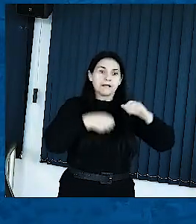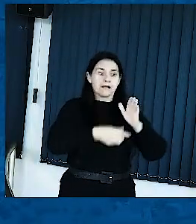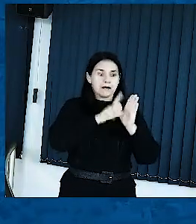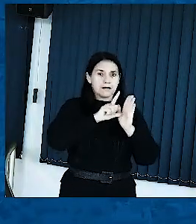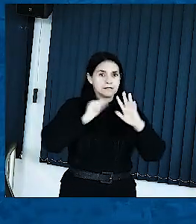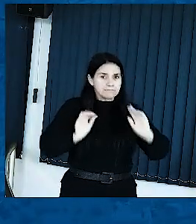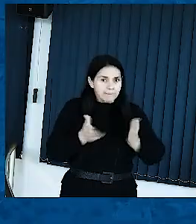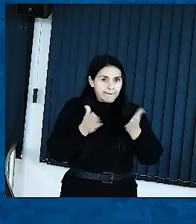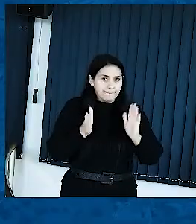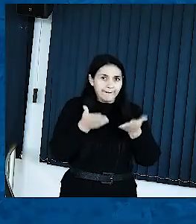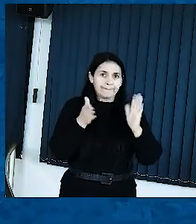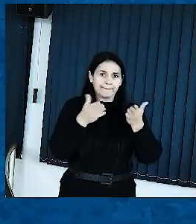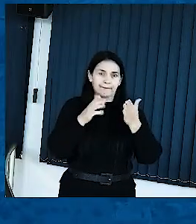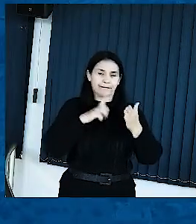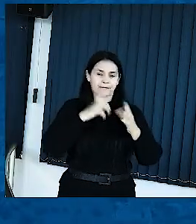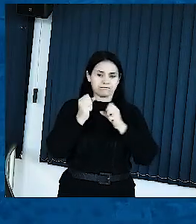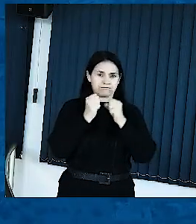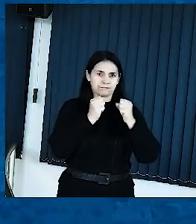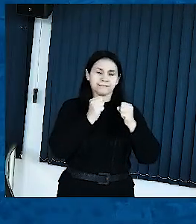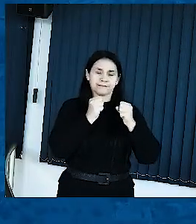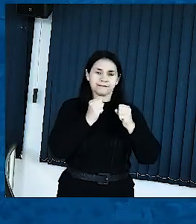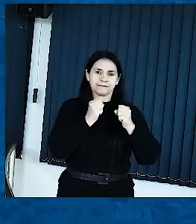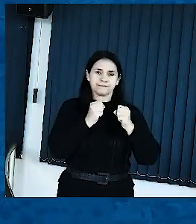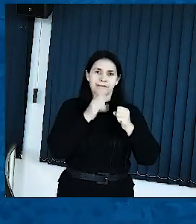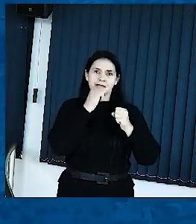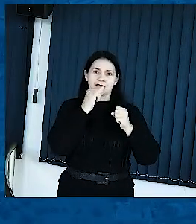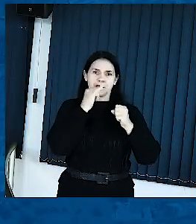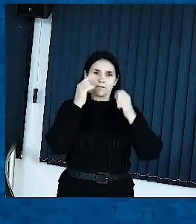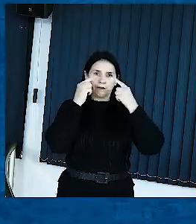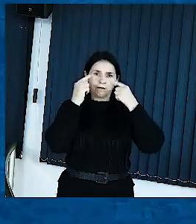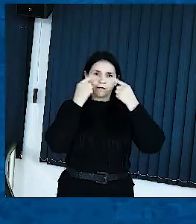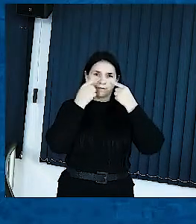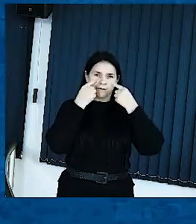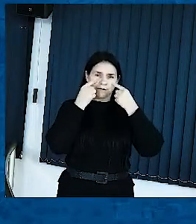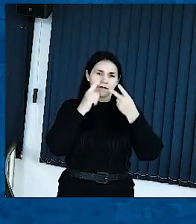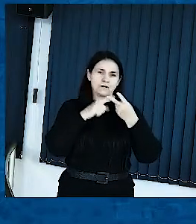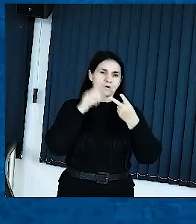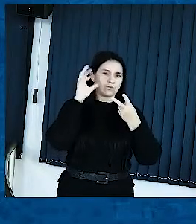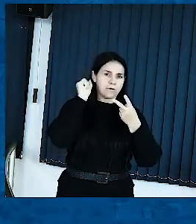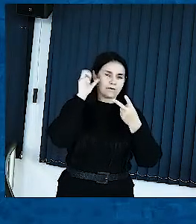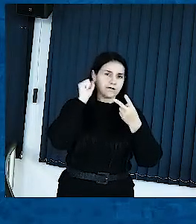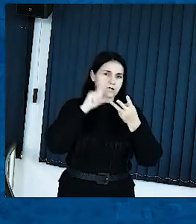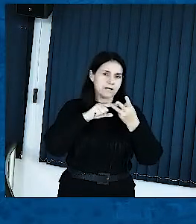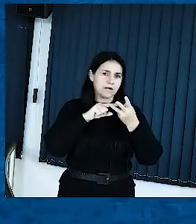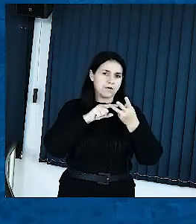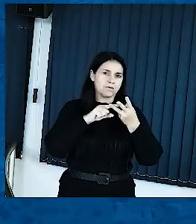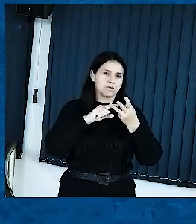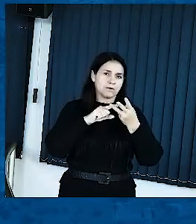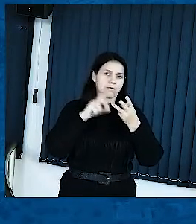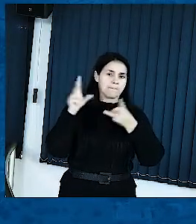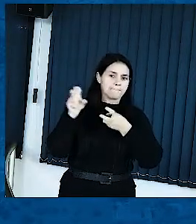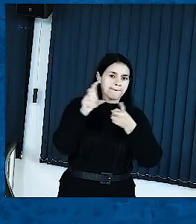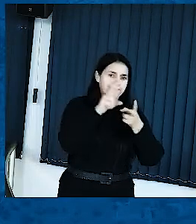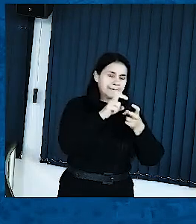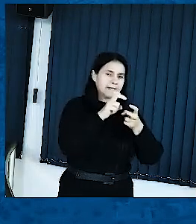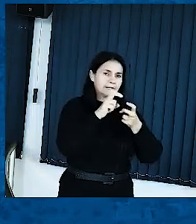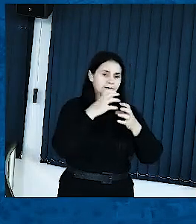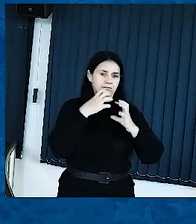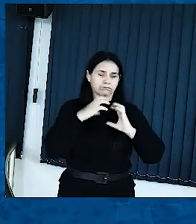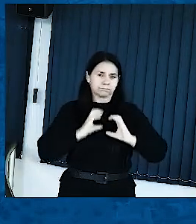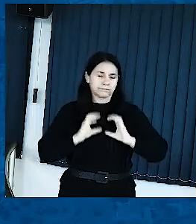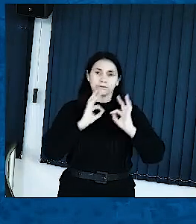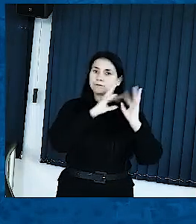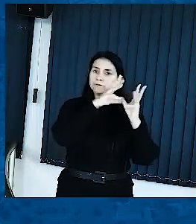estímulo para estar potencializando as vias da visão, da audição, do sensorial, da